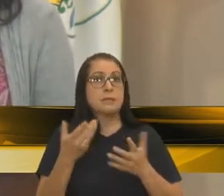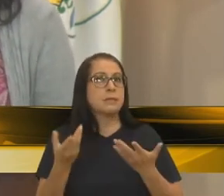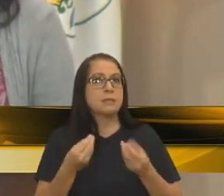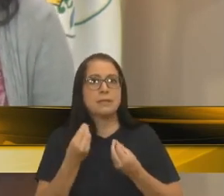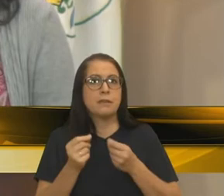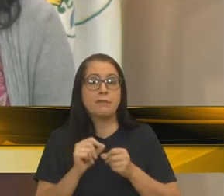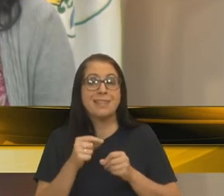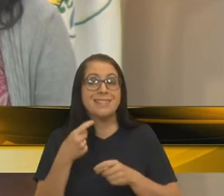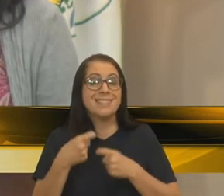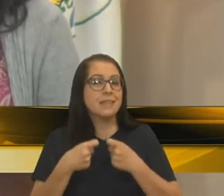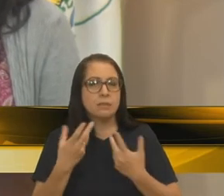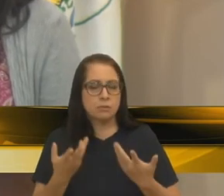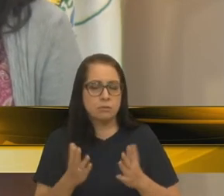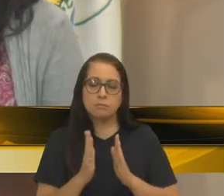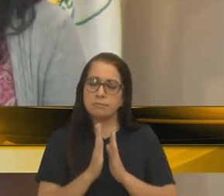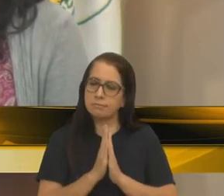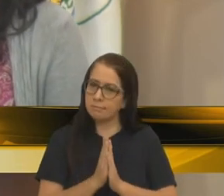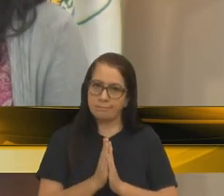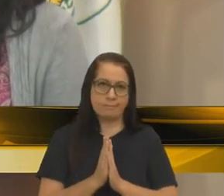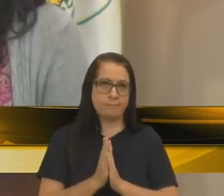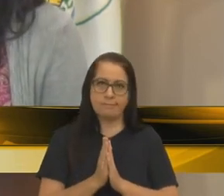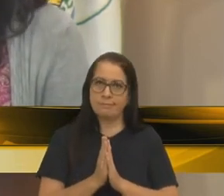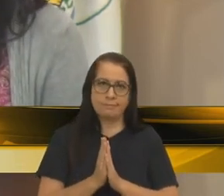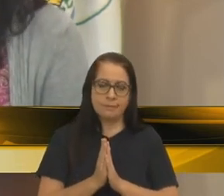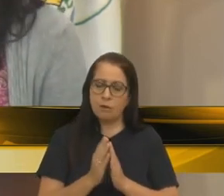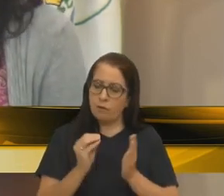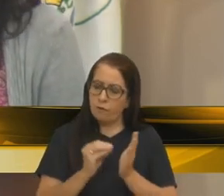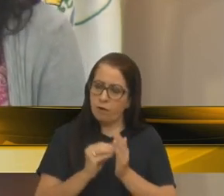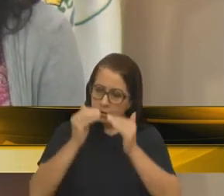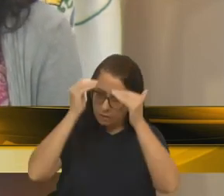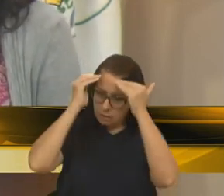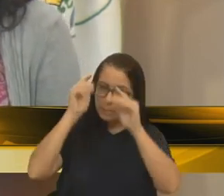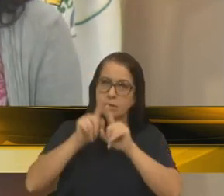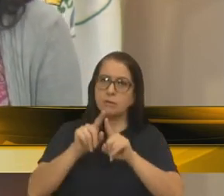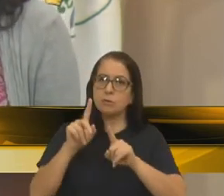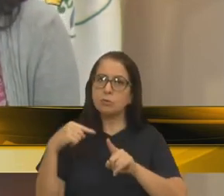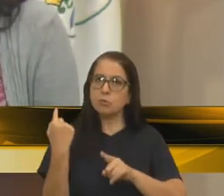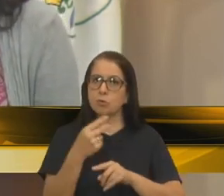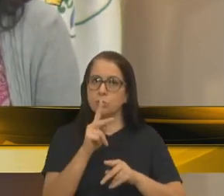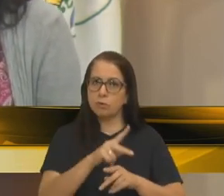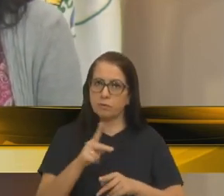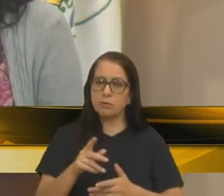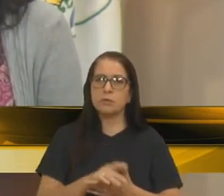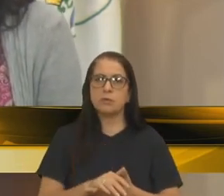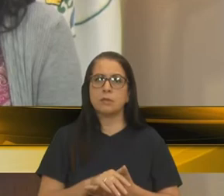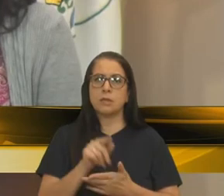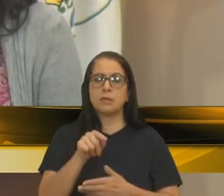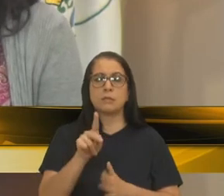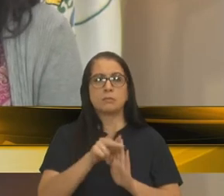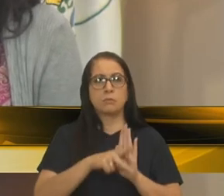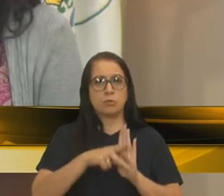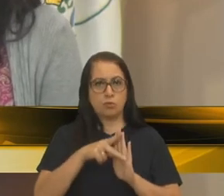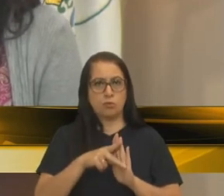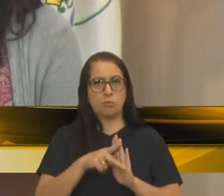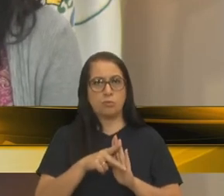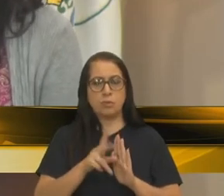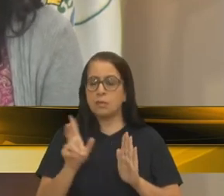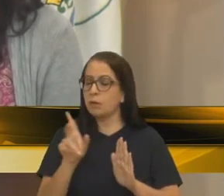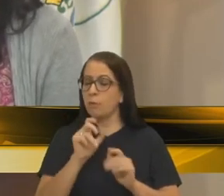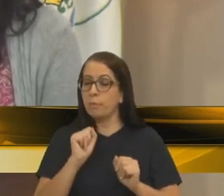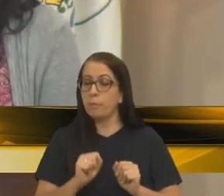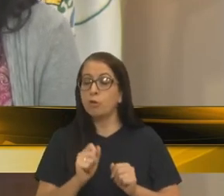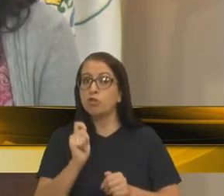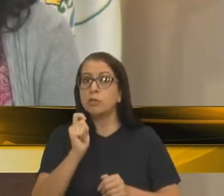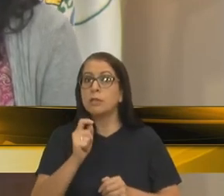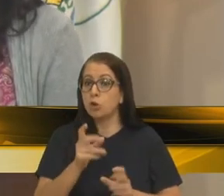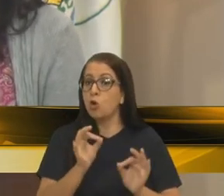fazer sexo, né? Por favor, isso é um desrespeito com os nossos professores, esse projeto. E a gente não pode assinar